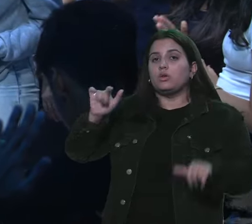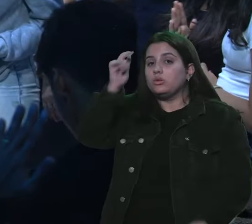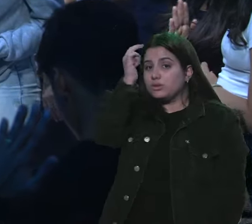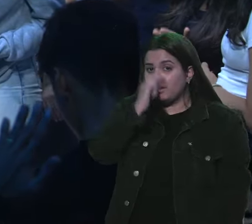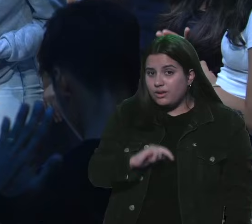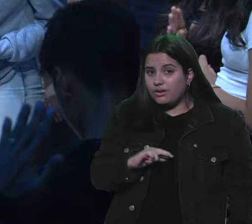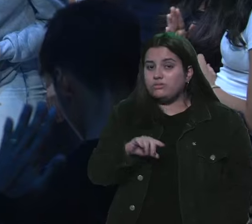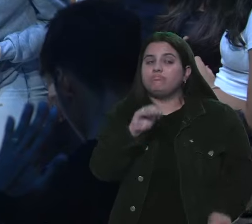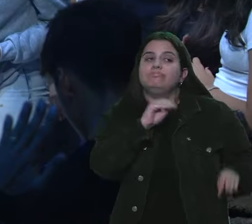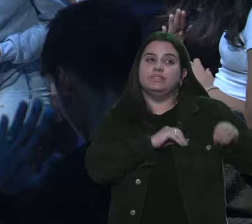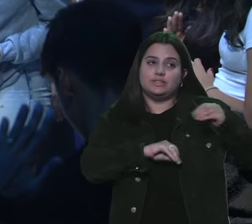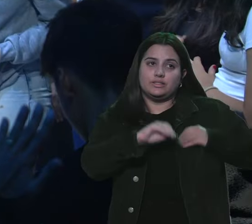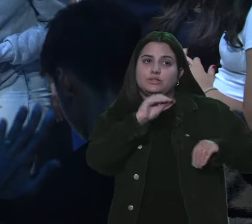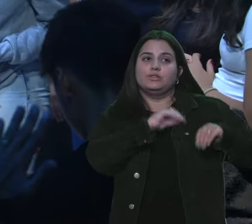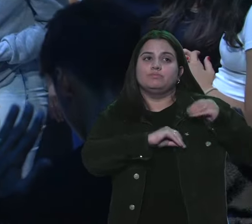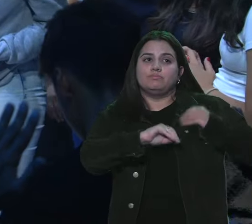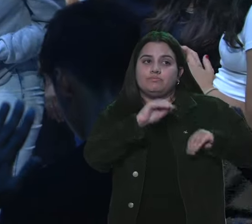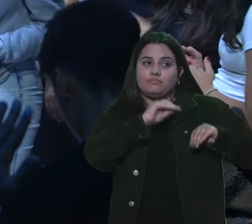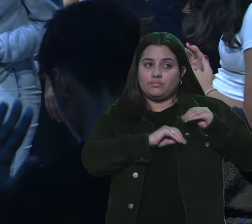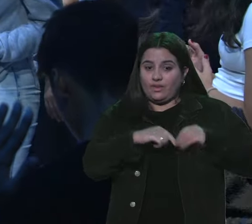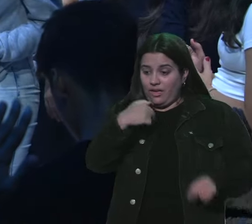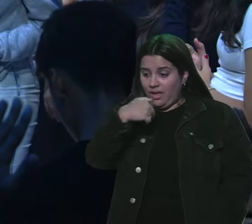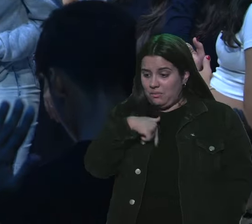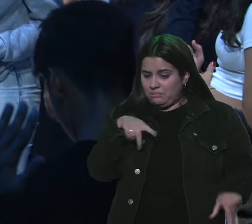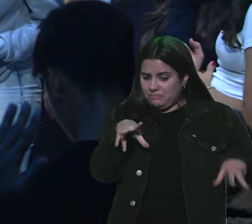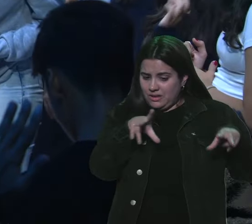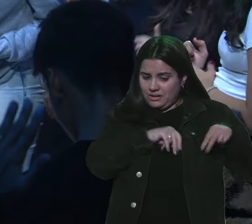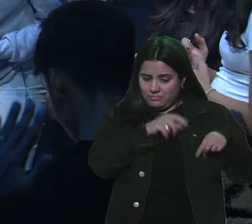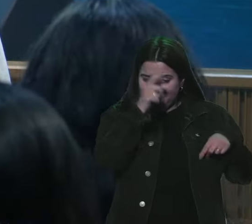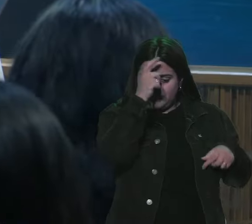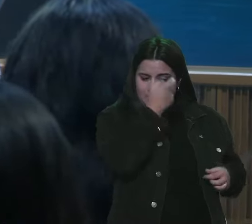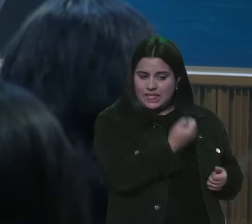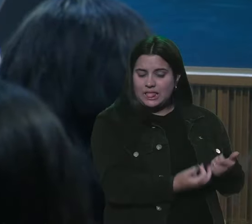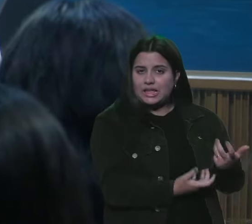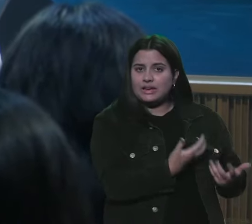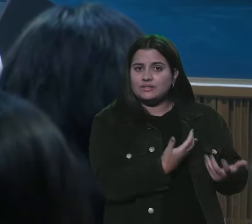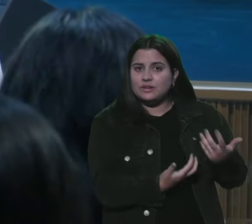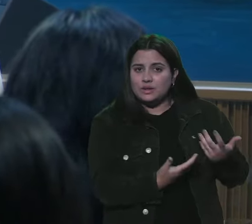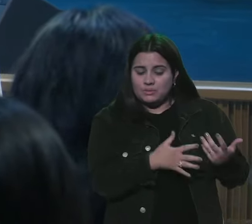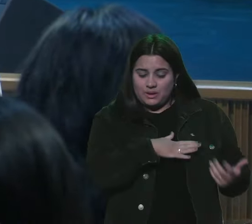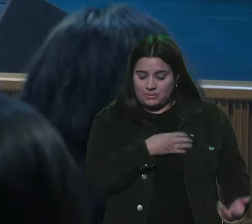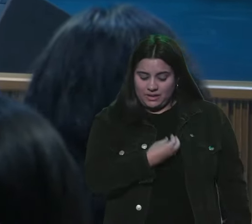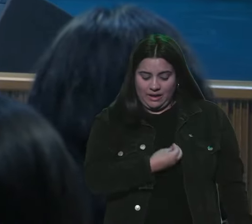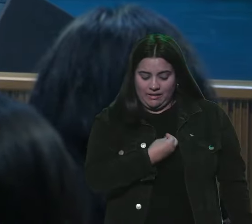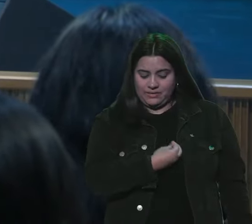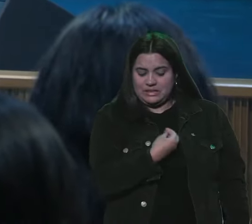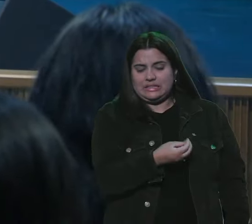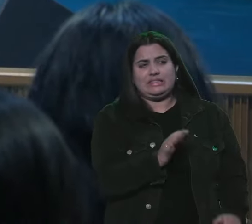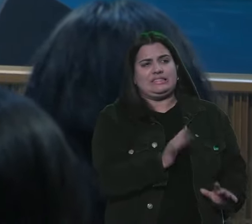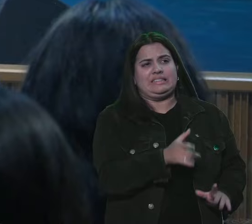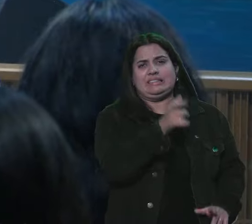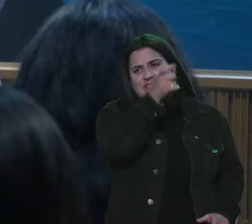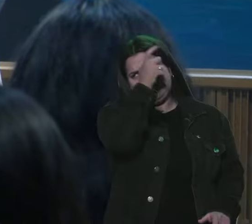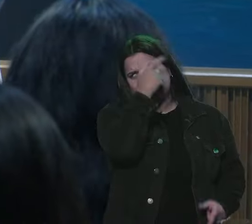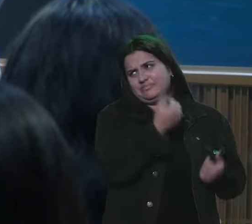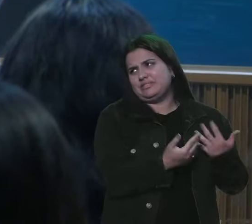sou pecador, merecedor do inferno. A minha vida já está um inferno aqui,